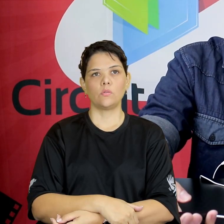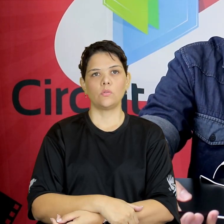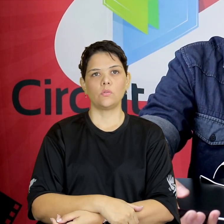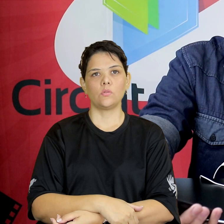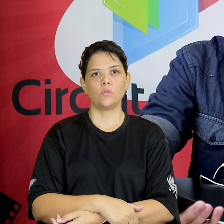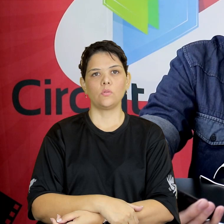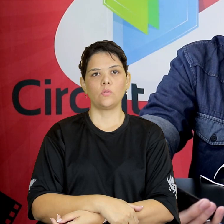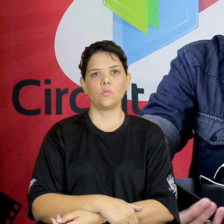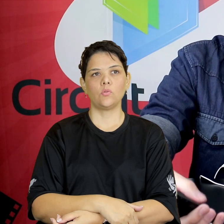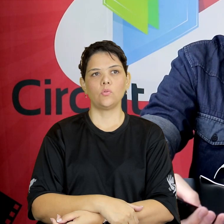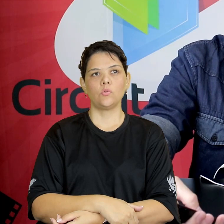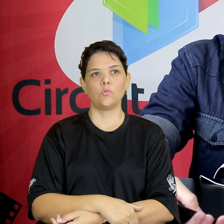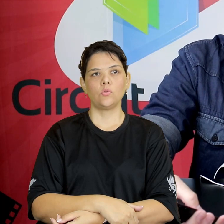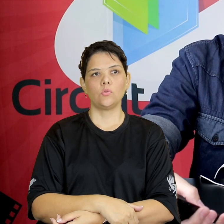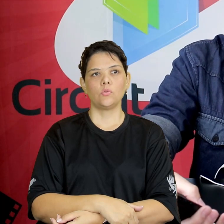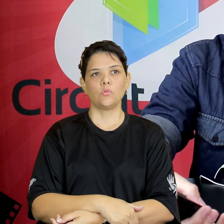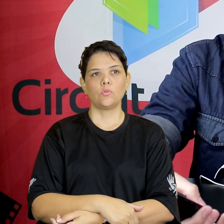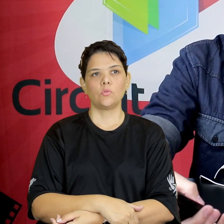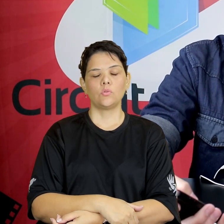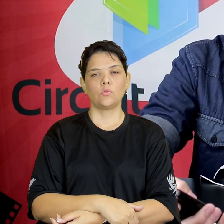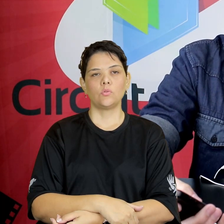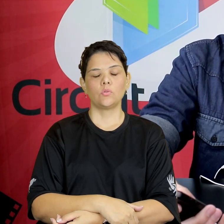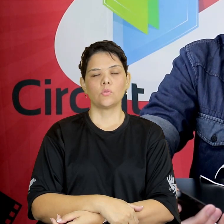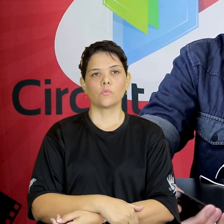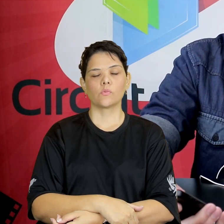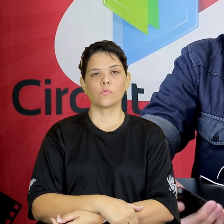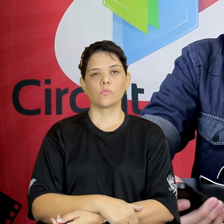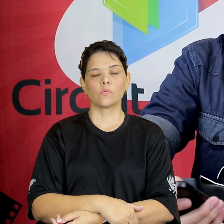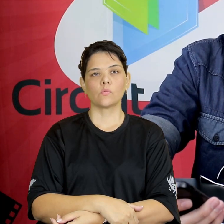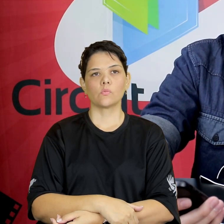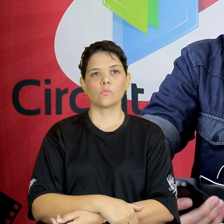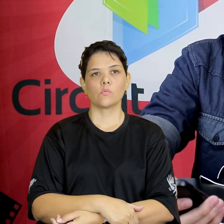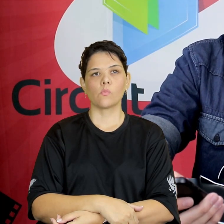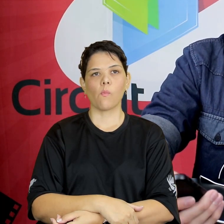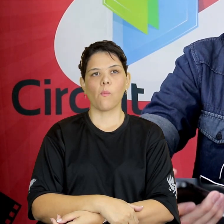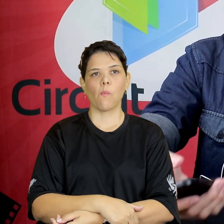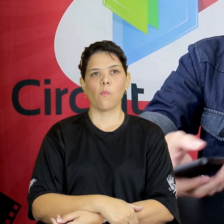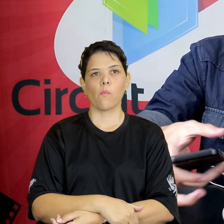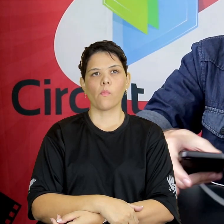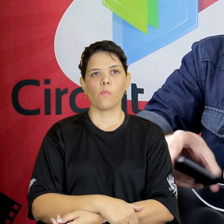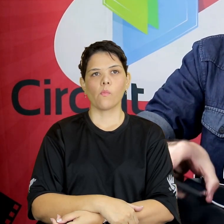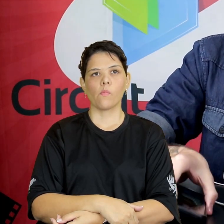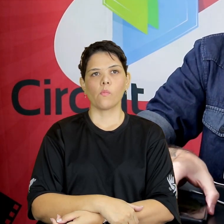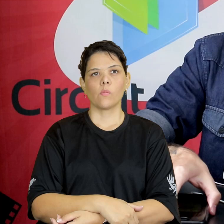Perfeito. Melhorar meus equipamentos. Gente, é um processo.